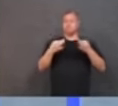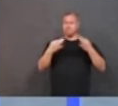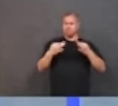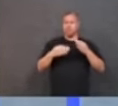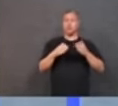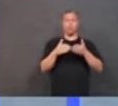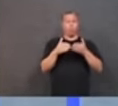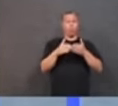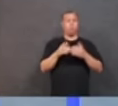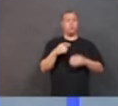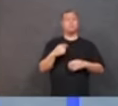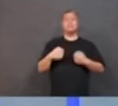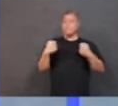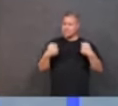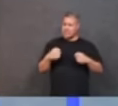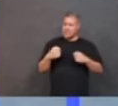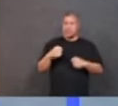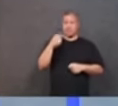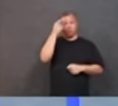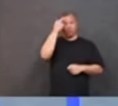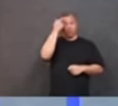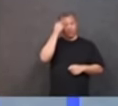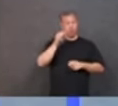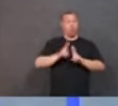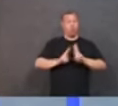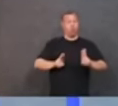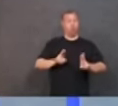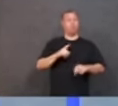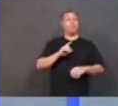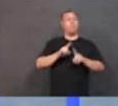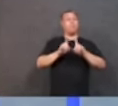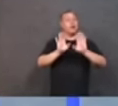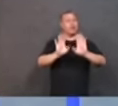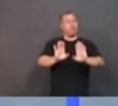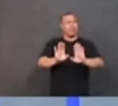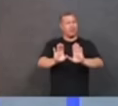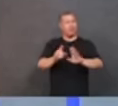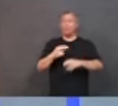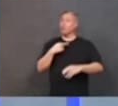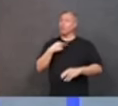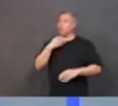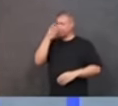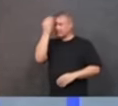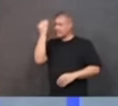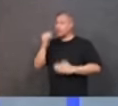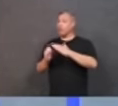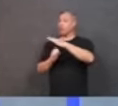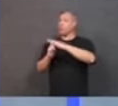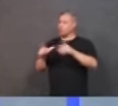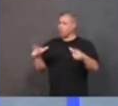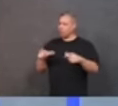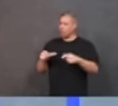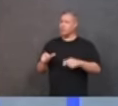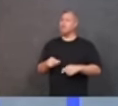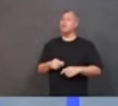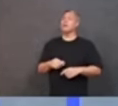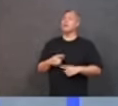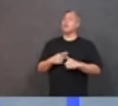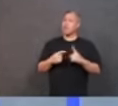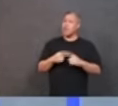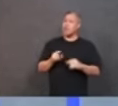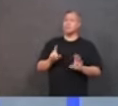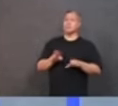Universidade Federal de Uberlândia, desde que não nos esqueçamos das pequenas empresas, médias empresas na nossa região, que precisam do apoio